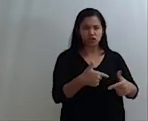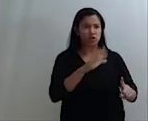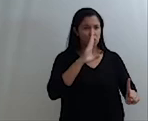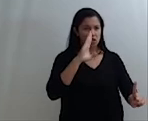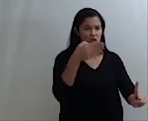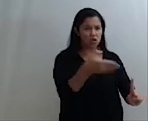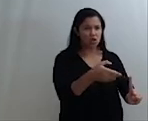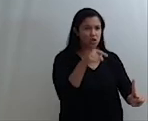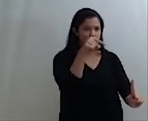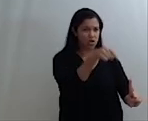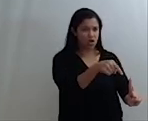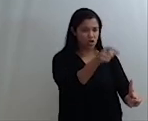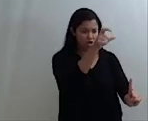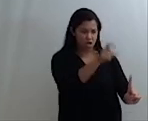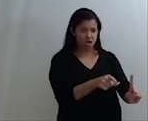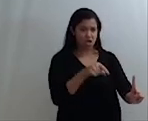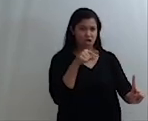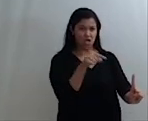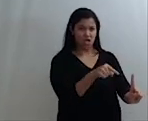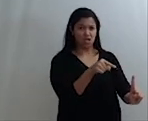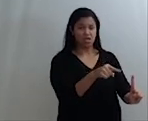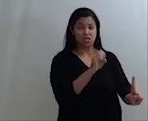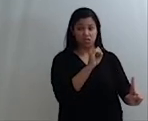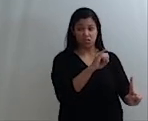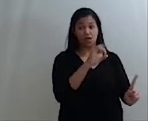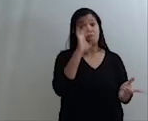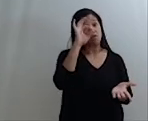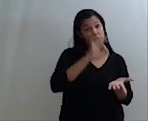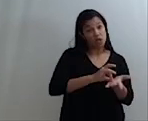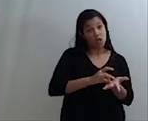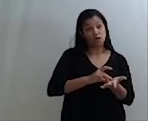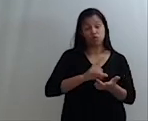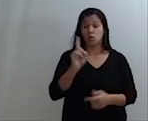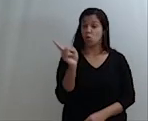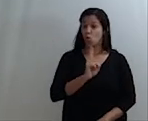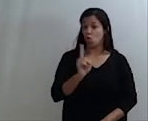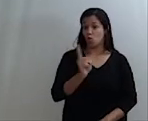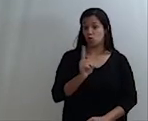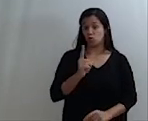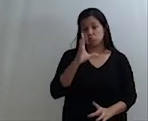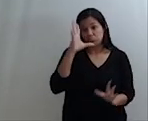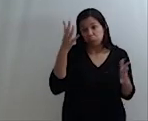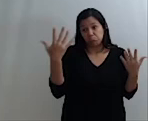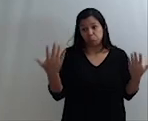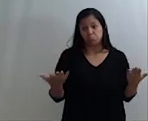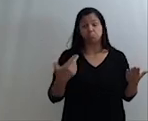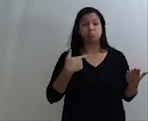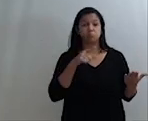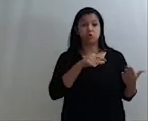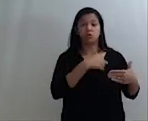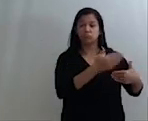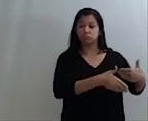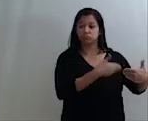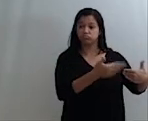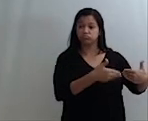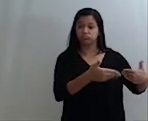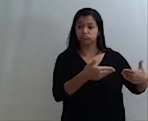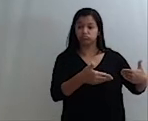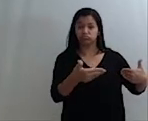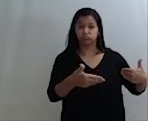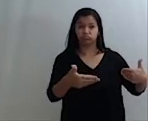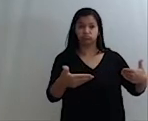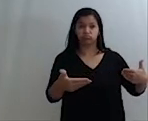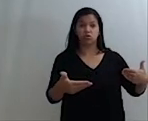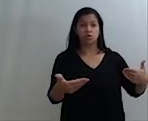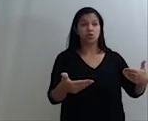o acusado se é verdade ou não essa essa essa conclusão há de ser aferida pelo juízo da causa